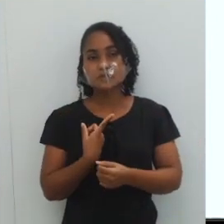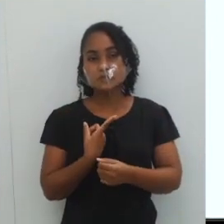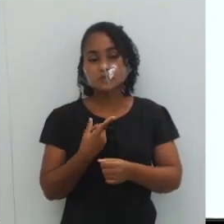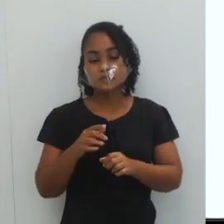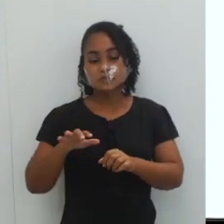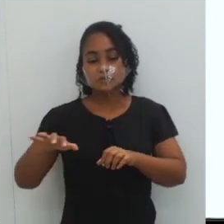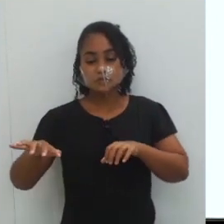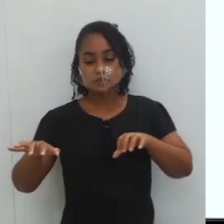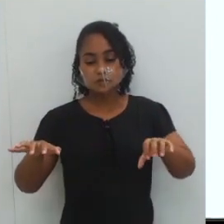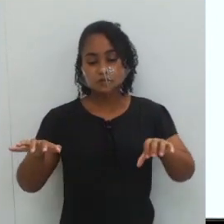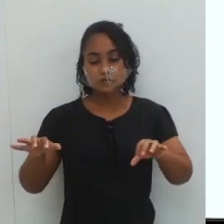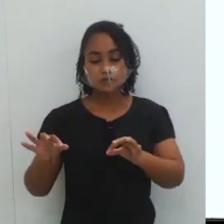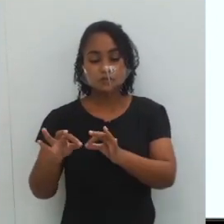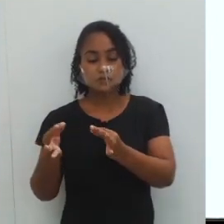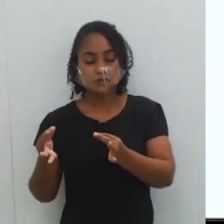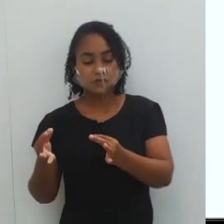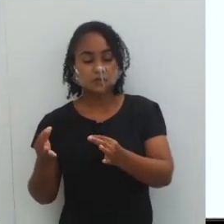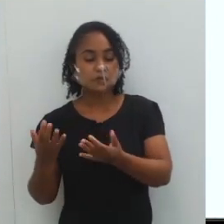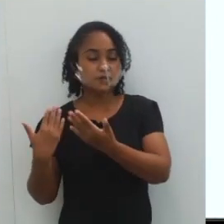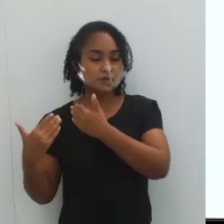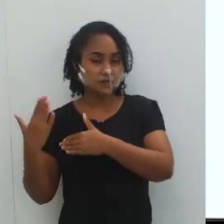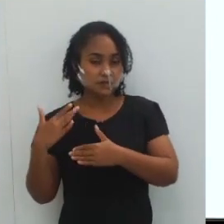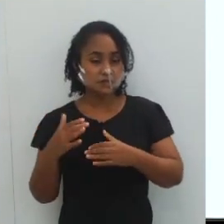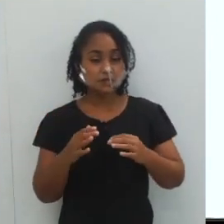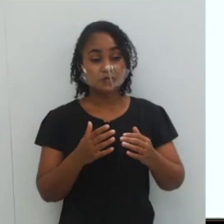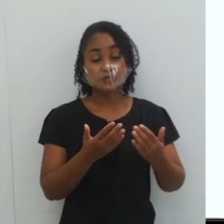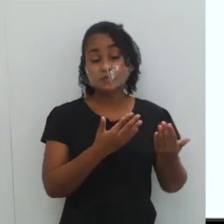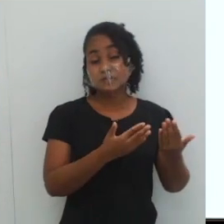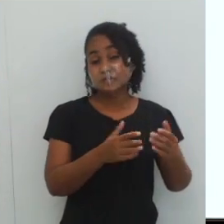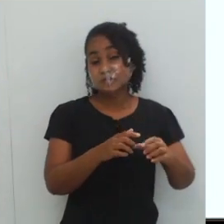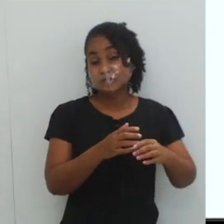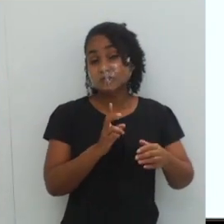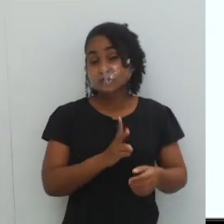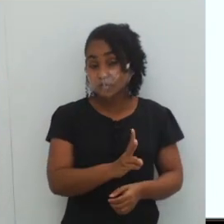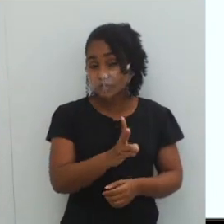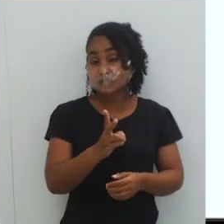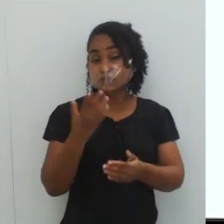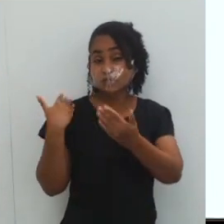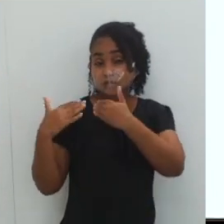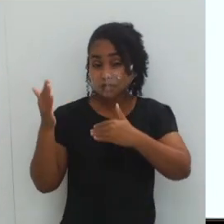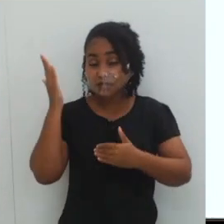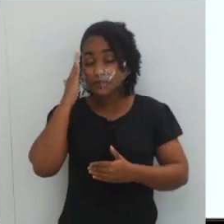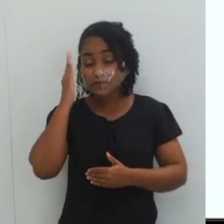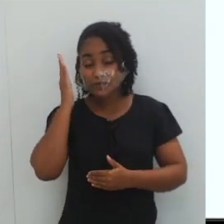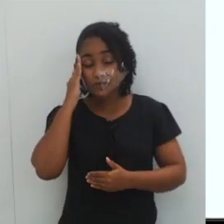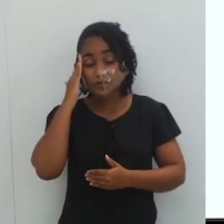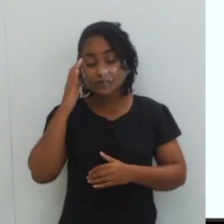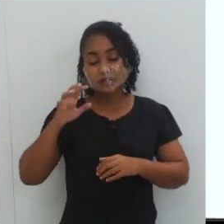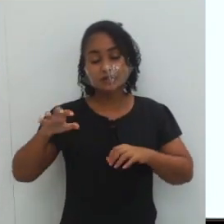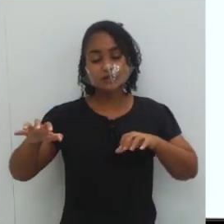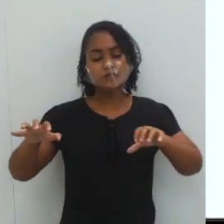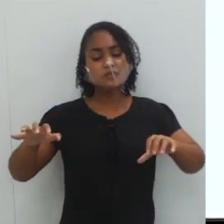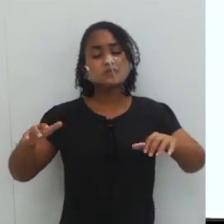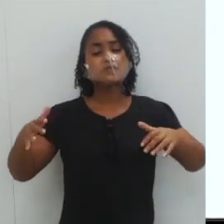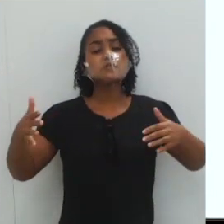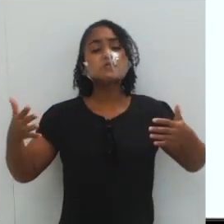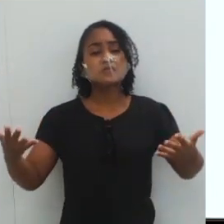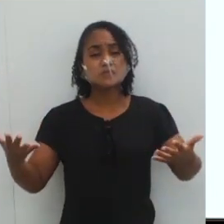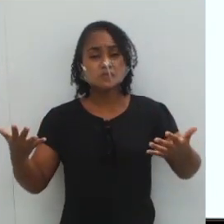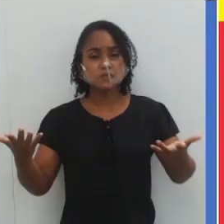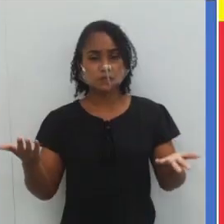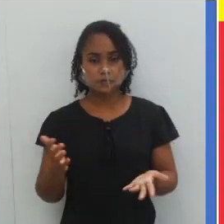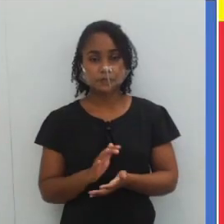gente separar o Simple Past do Past Continuous e entender a